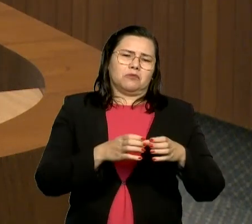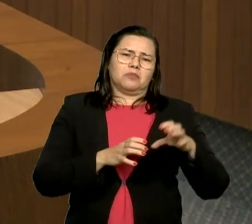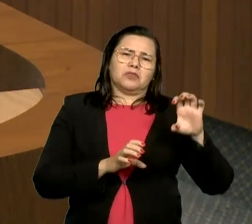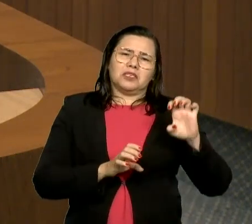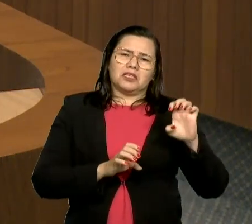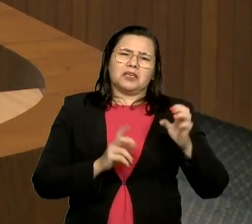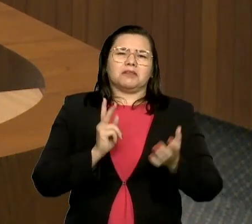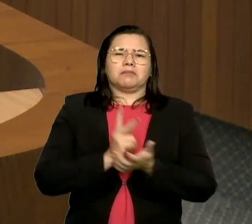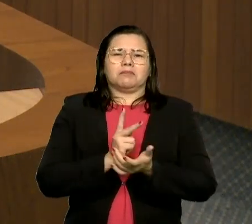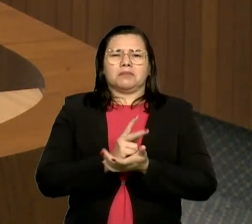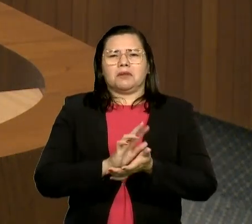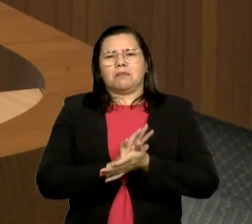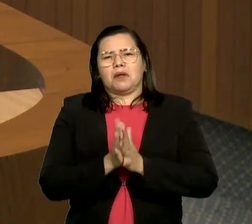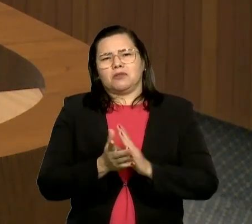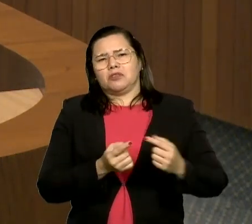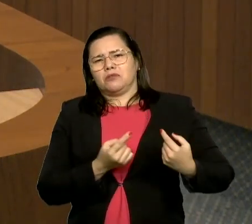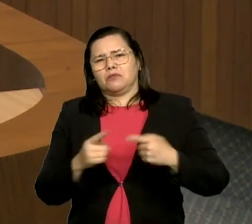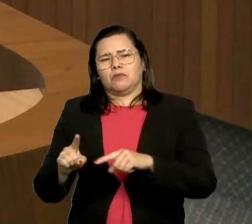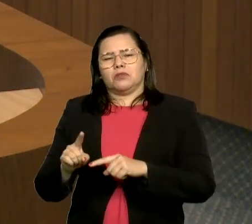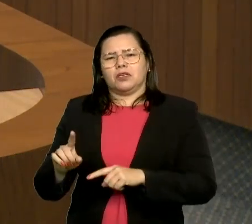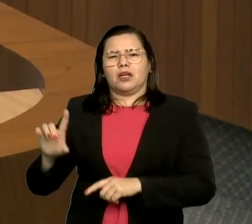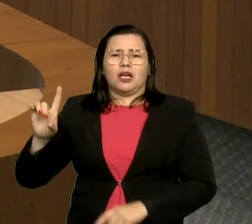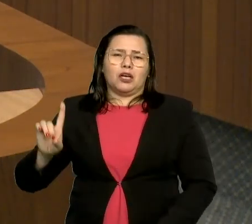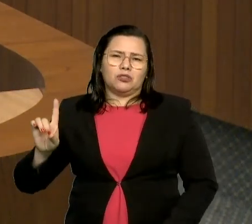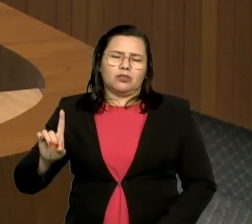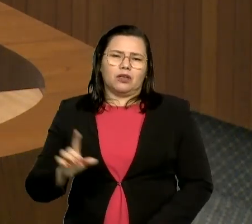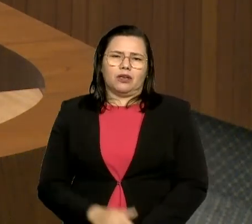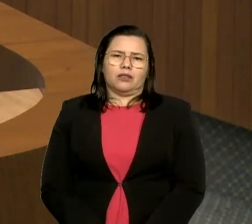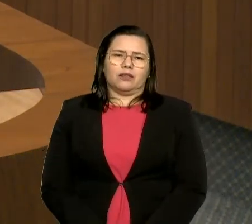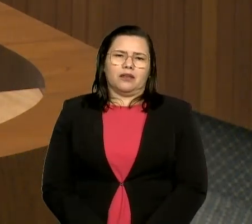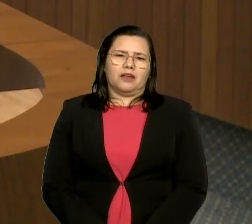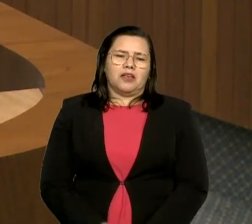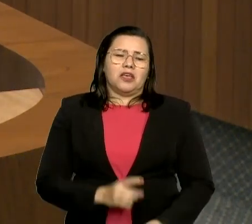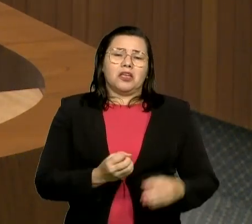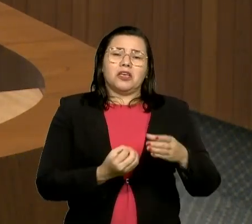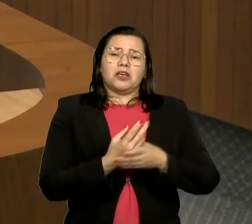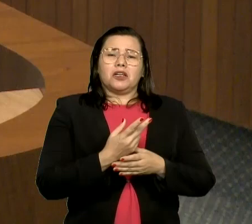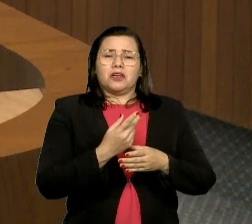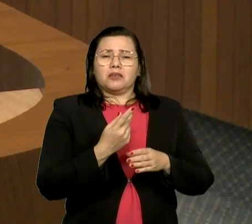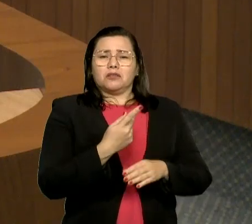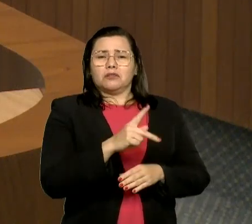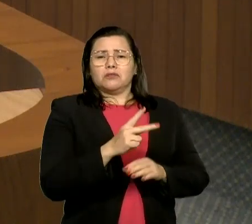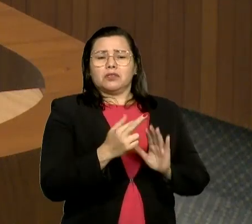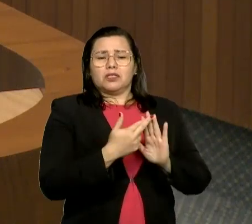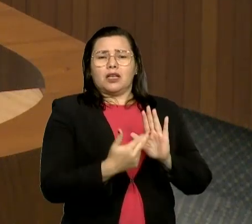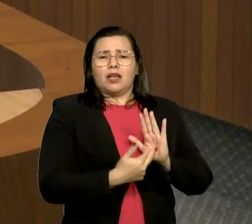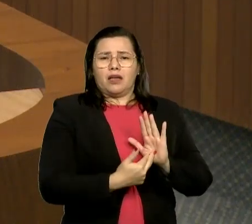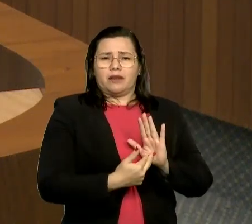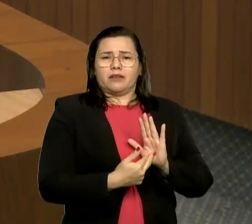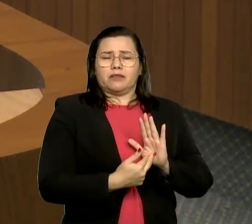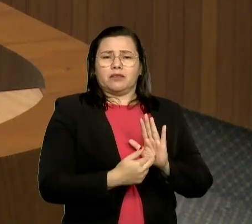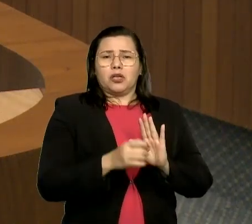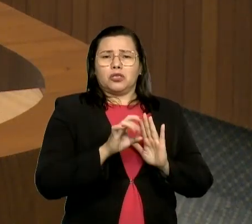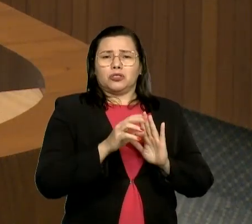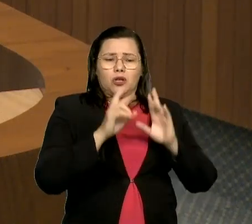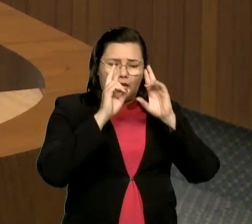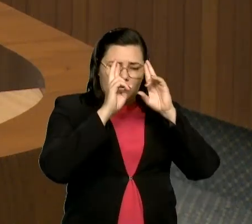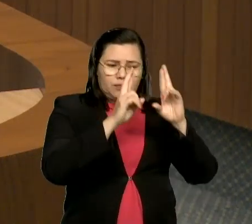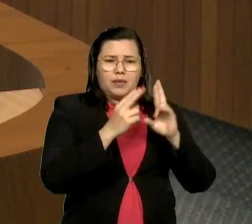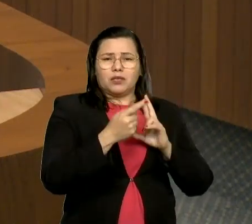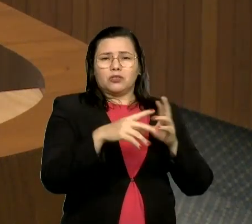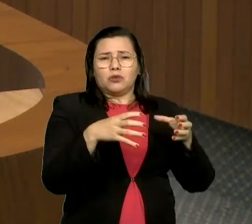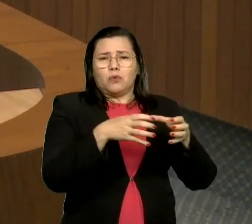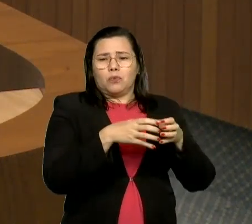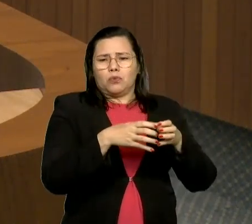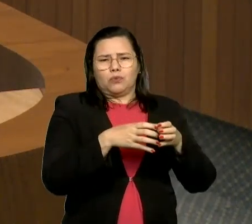não compensa levar isso aí para o coração, não, porque no final, não demora muito, todos estaremos muito longe daqui dessa terra. Então,